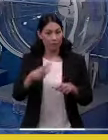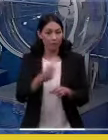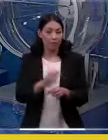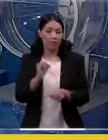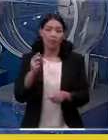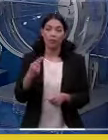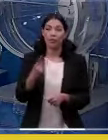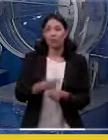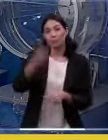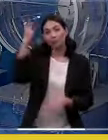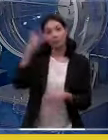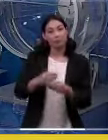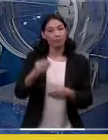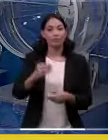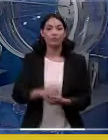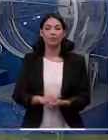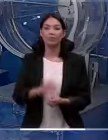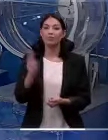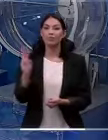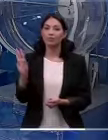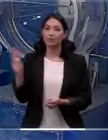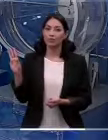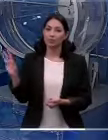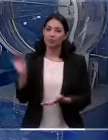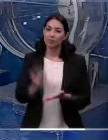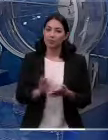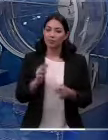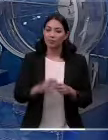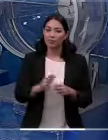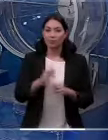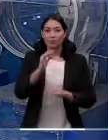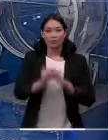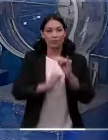se o prêmio está acumulado. Loterias.caixa.gov.br